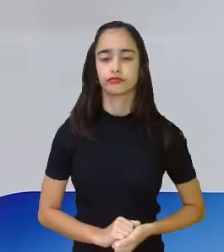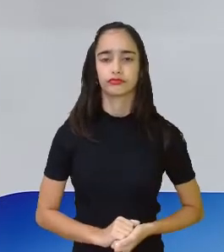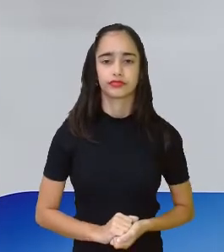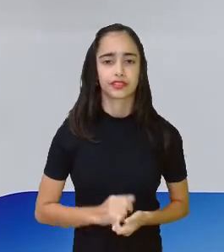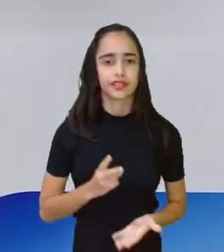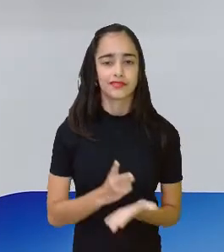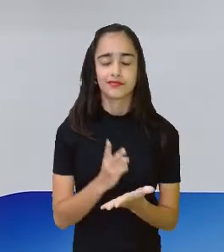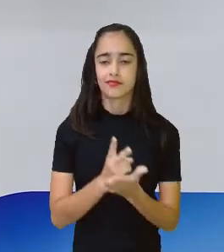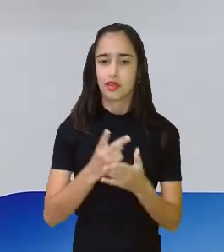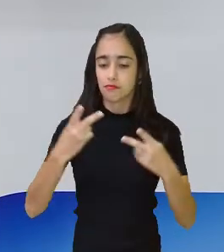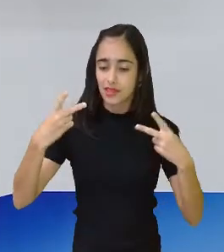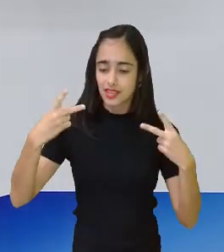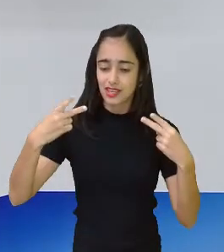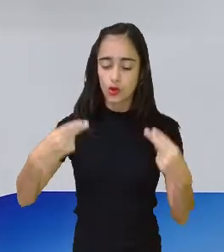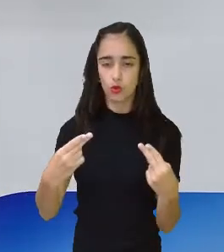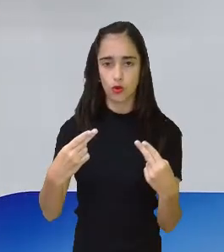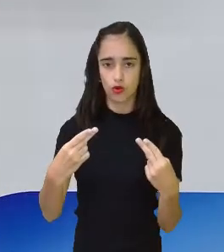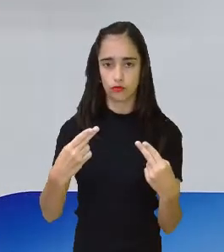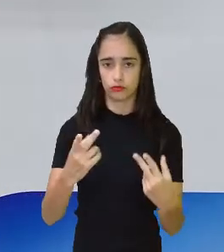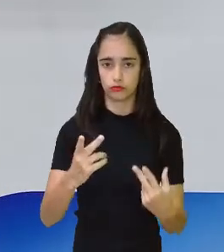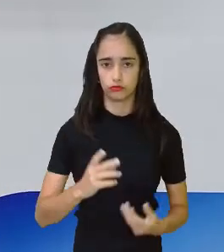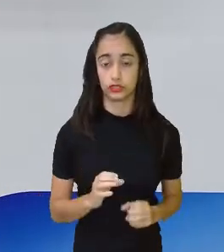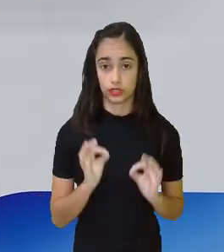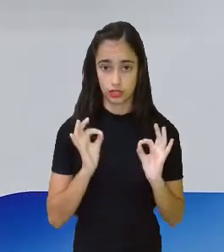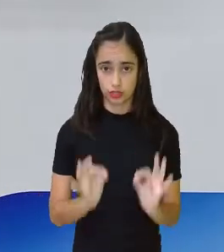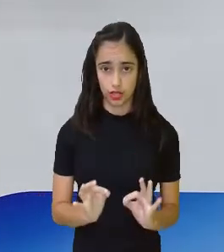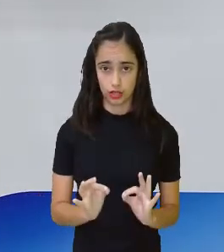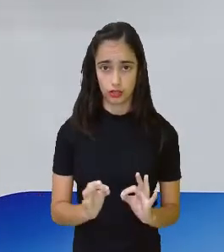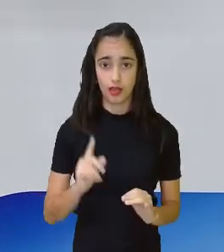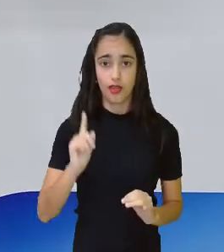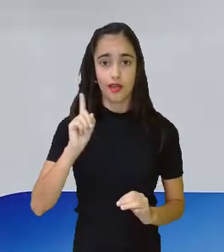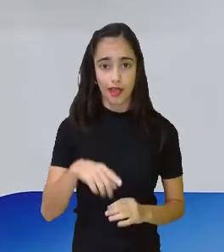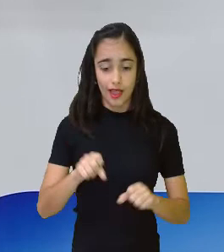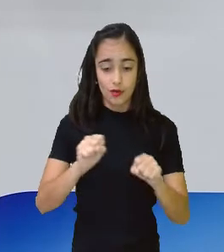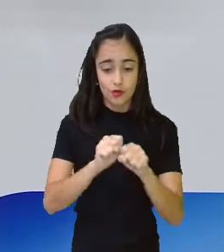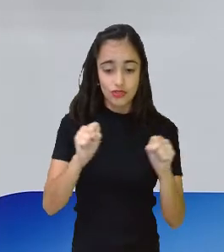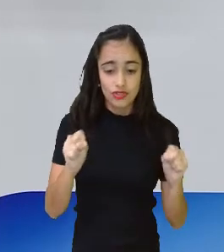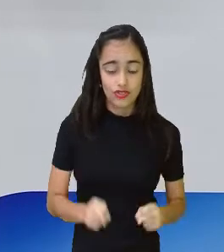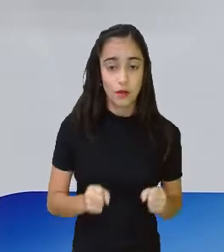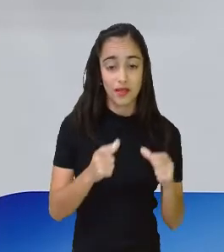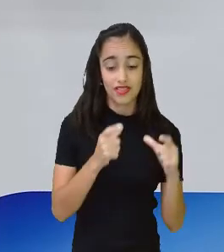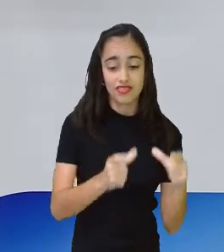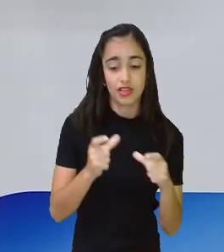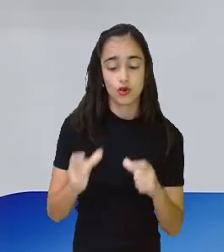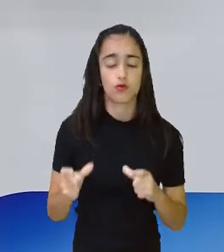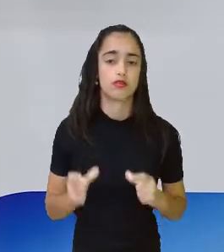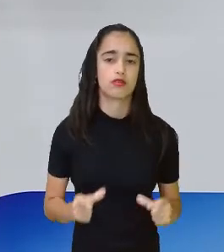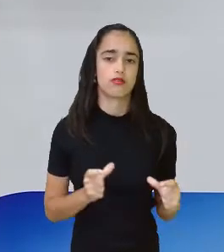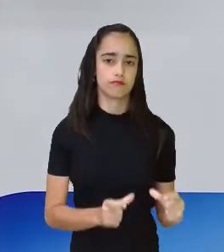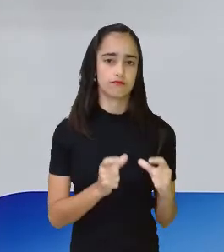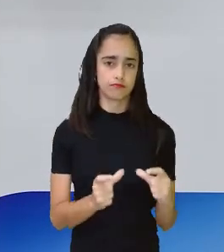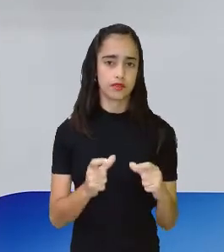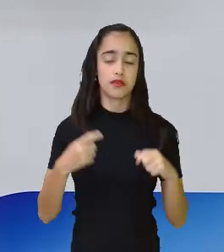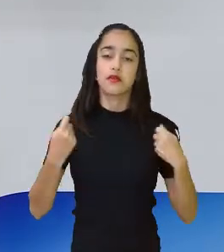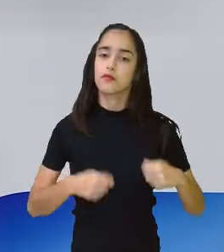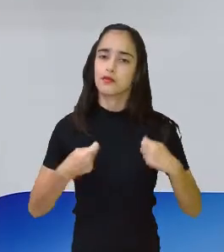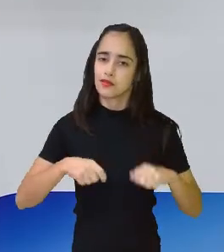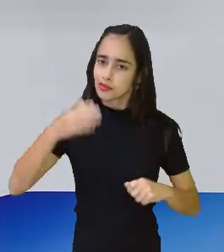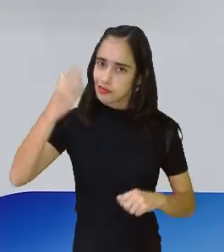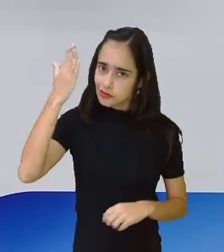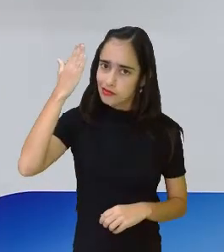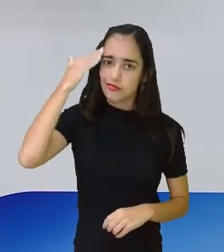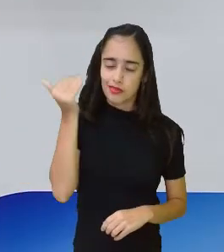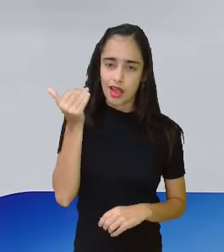decimal abaixo de casa decimal. Sistema posicional. A gente precisa saber a posição